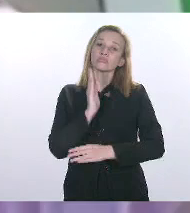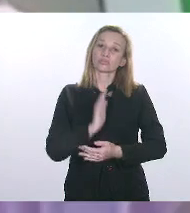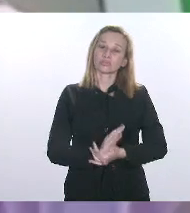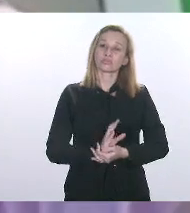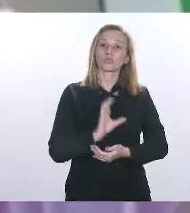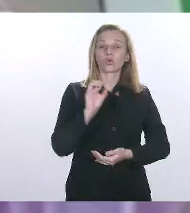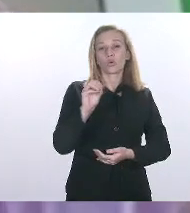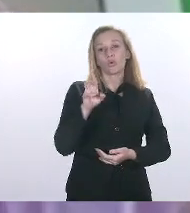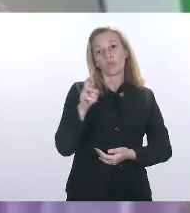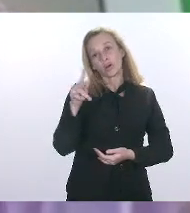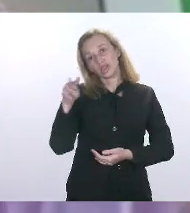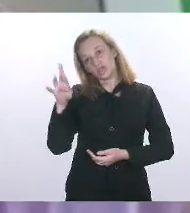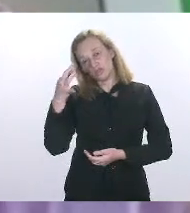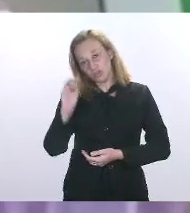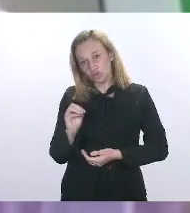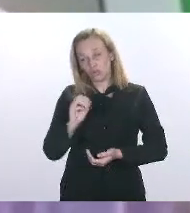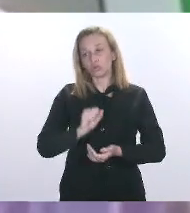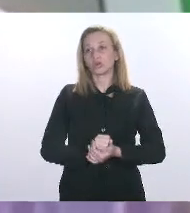corporativismo,